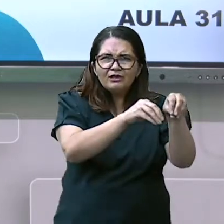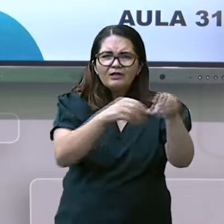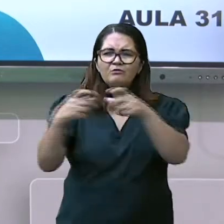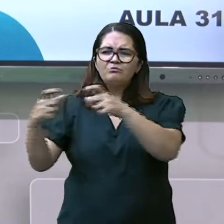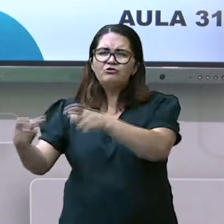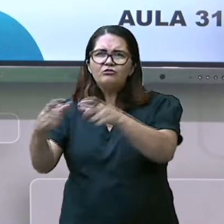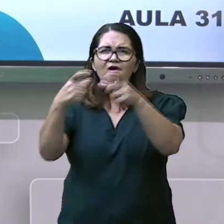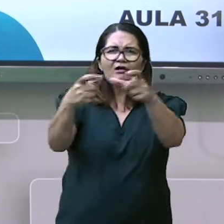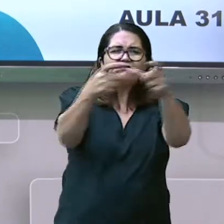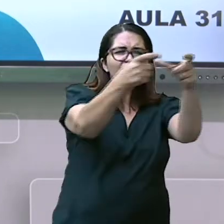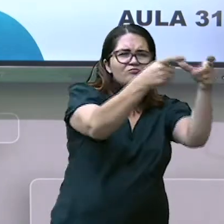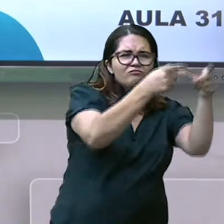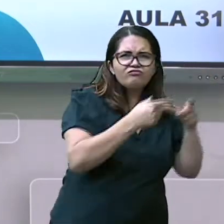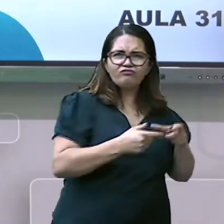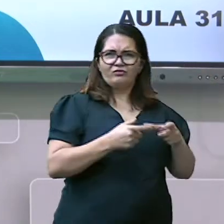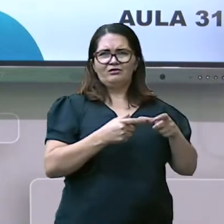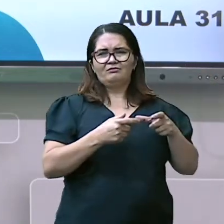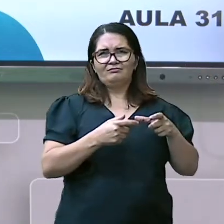começou